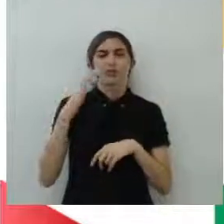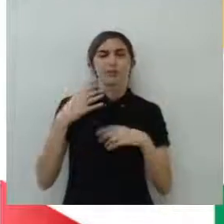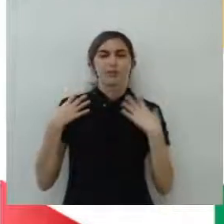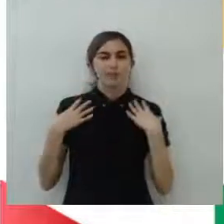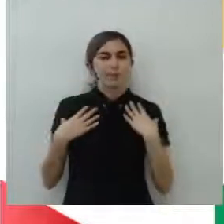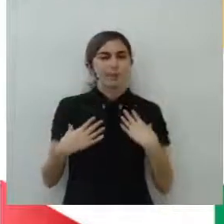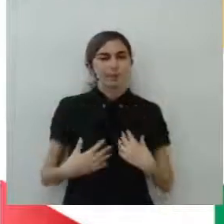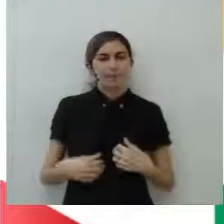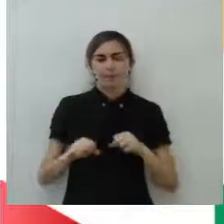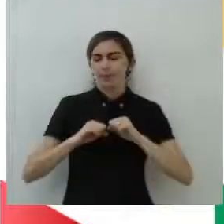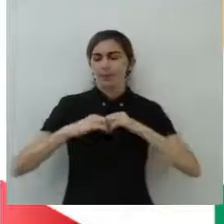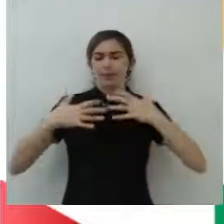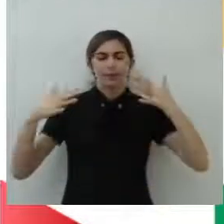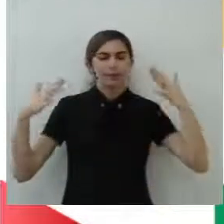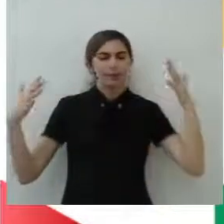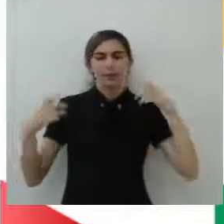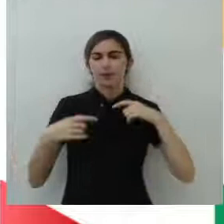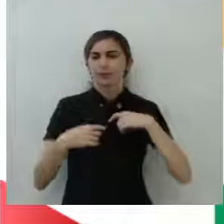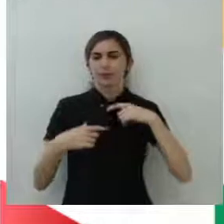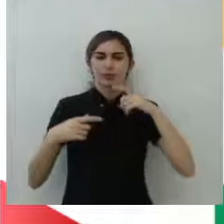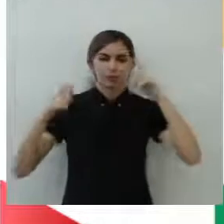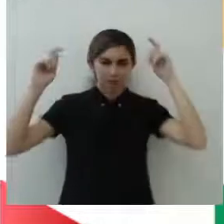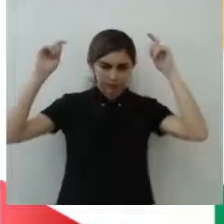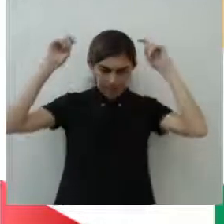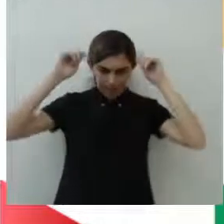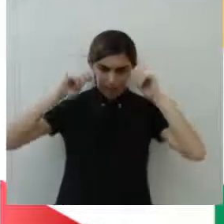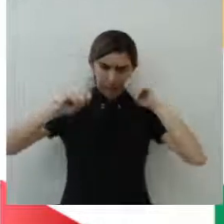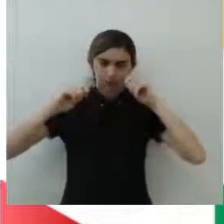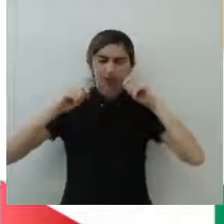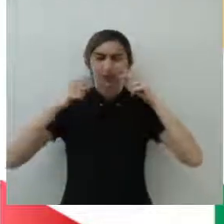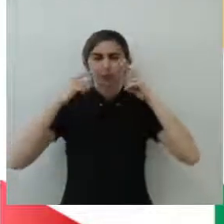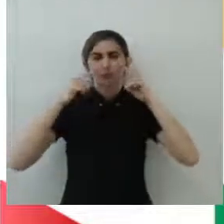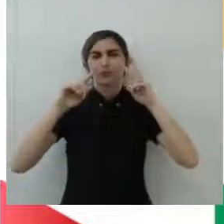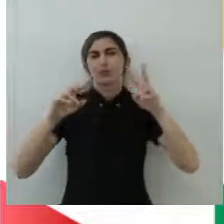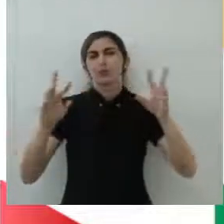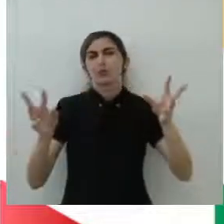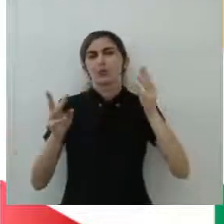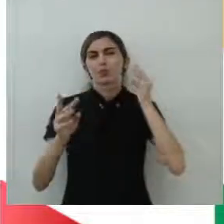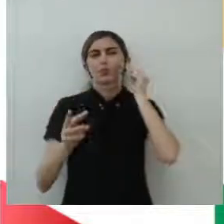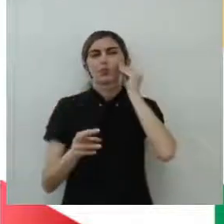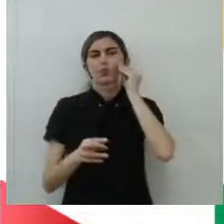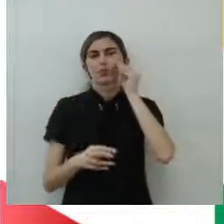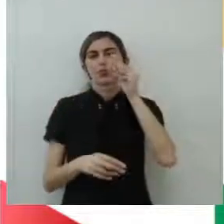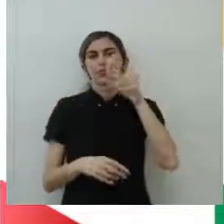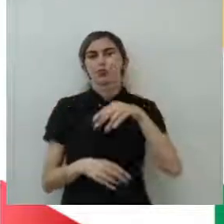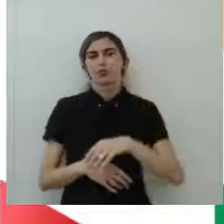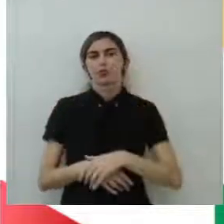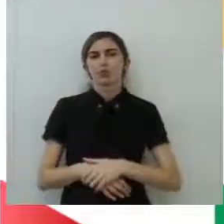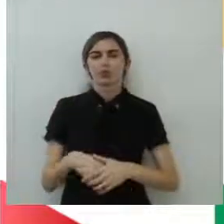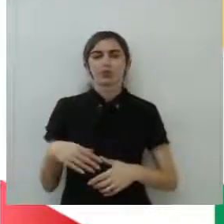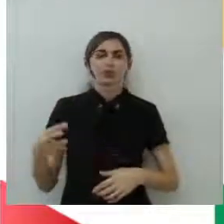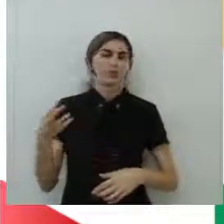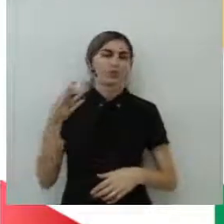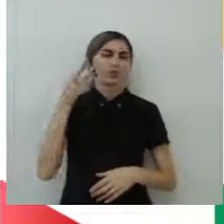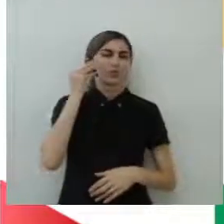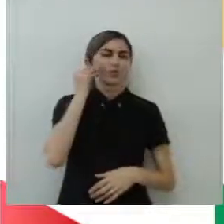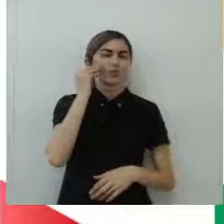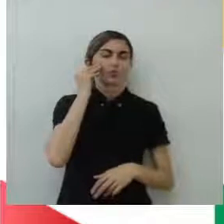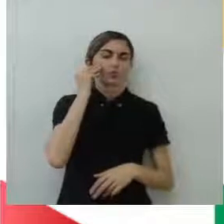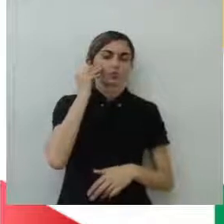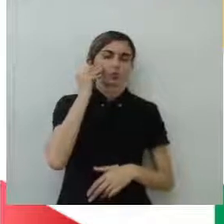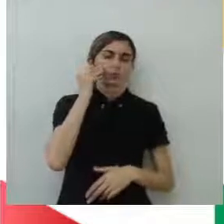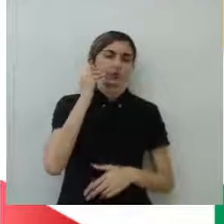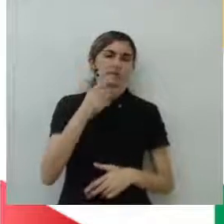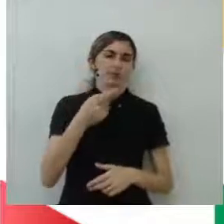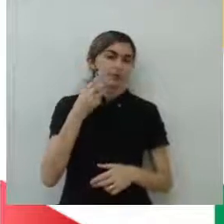muito brilhosa, uma gravata enorme, um chapéu enorme. Olha o beijo, né? Olha o beijo ali na bochecha